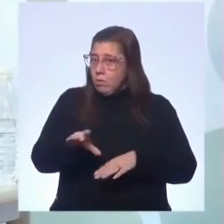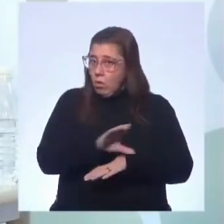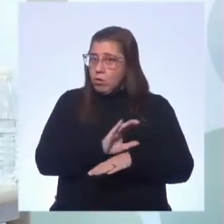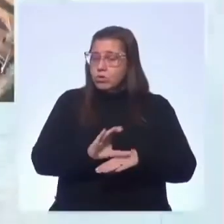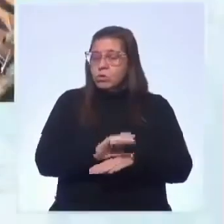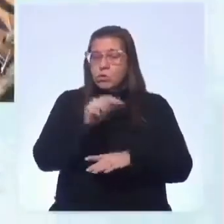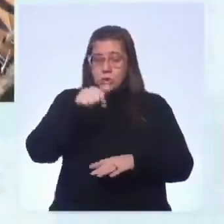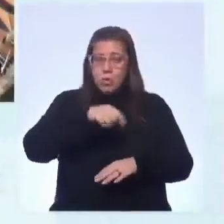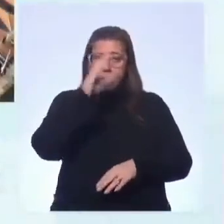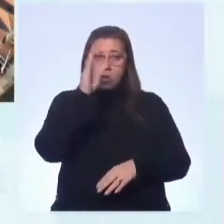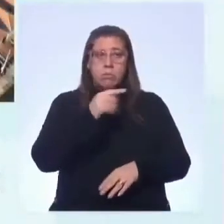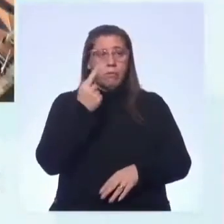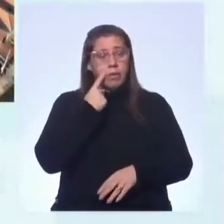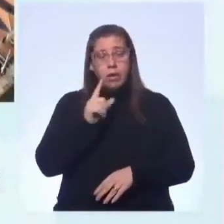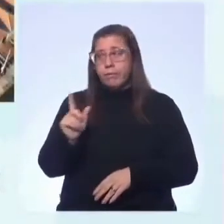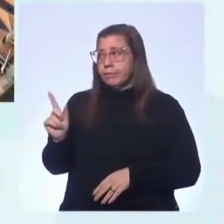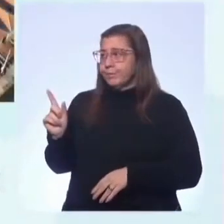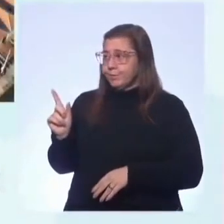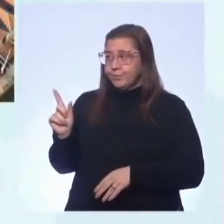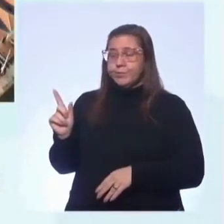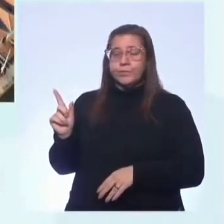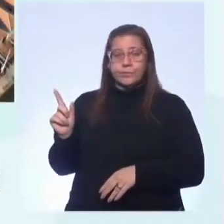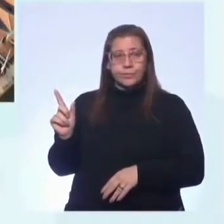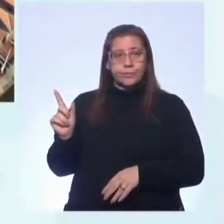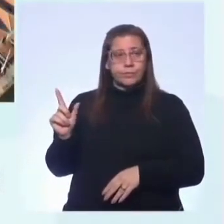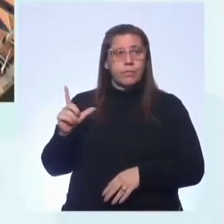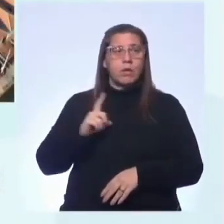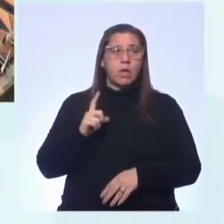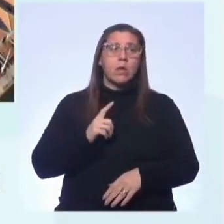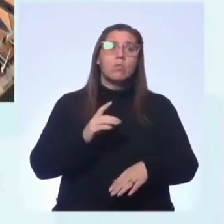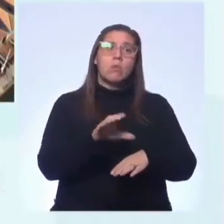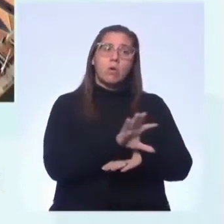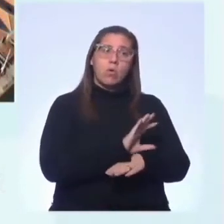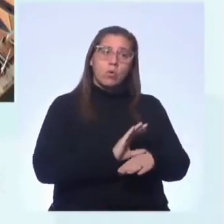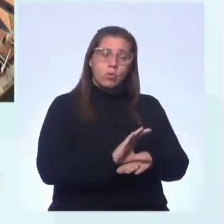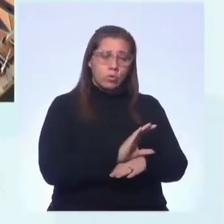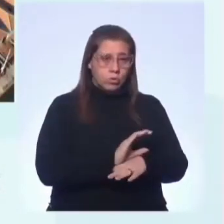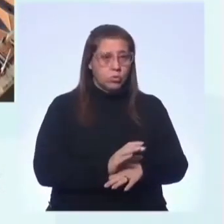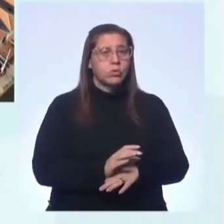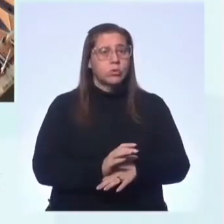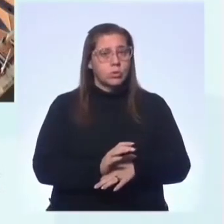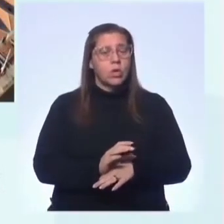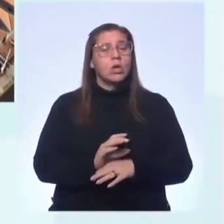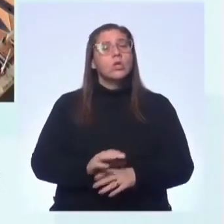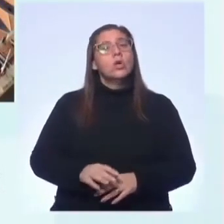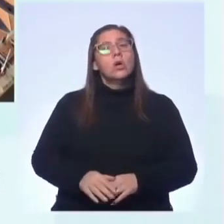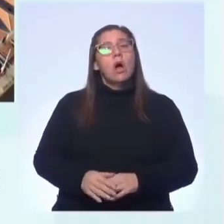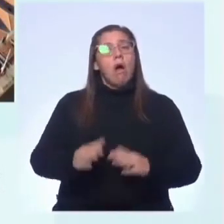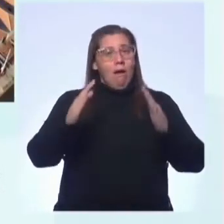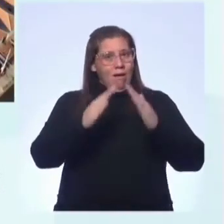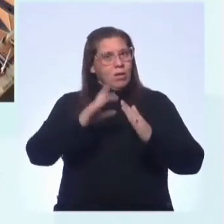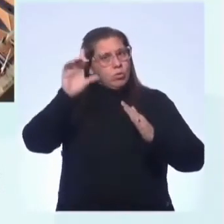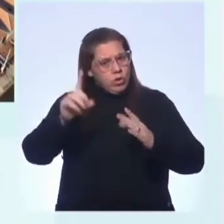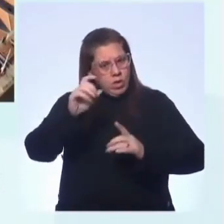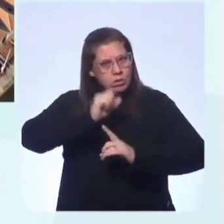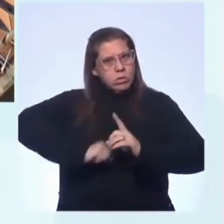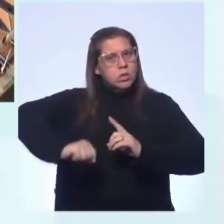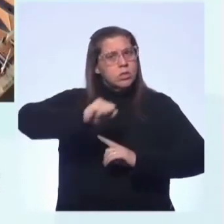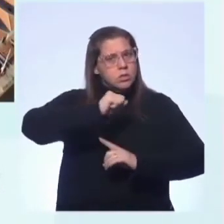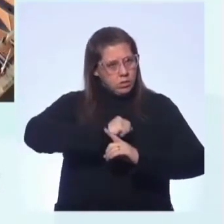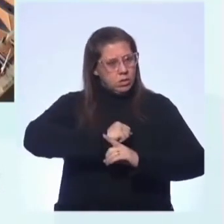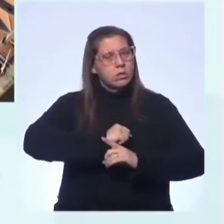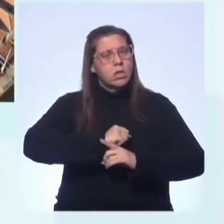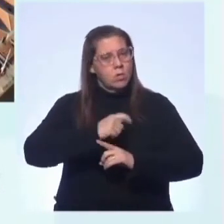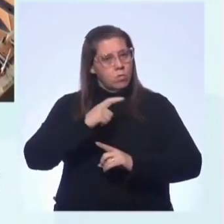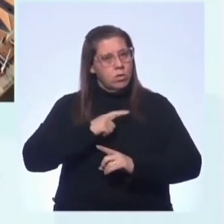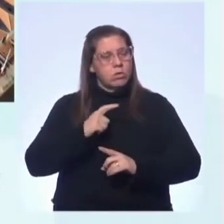Brasil. Então acompanha aí na tela. Então nós temos a Constituição, define a moradia como um direito social e